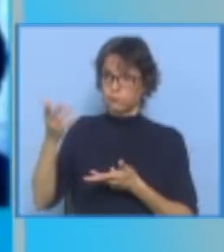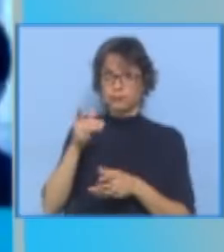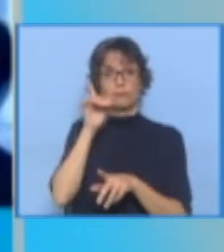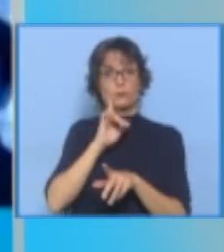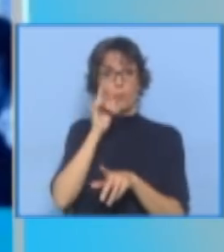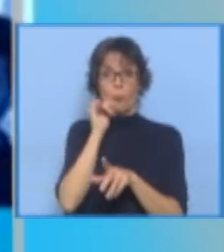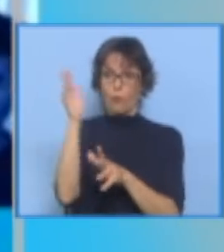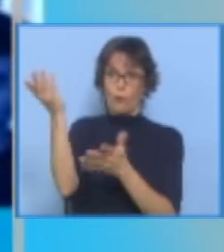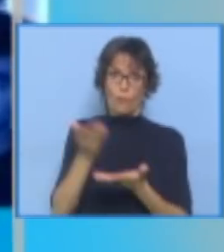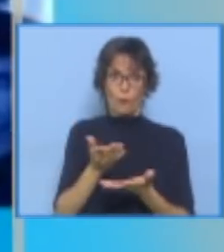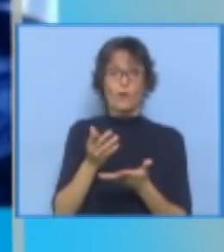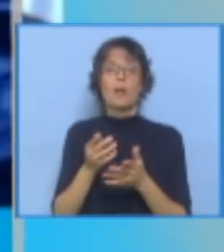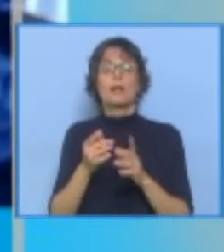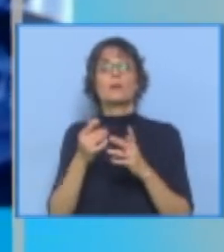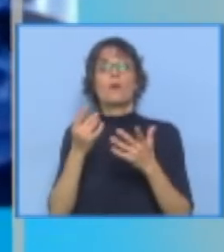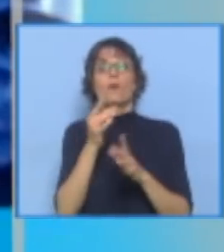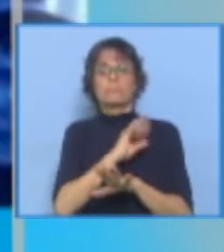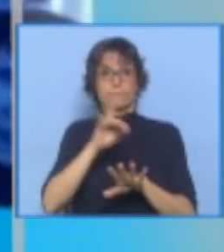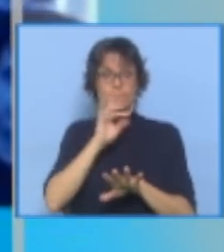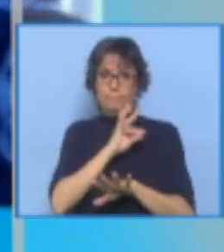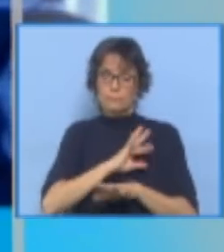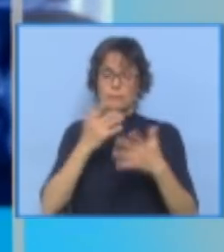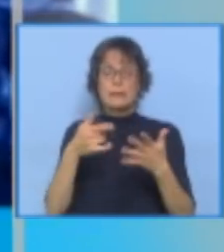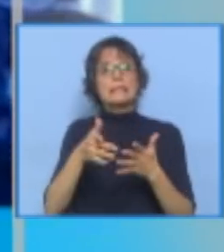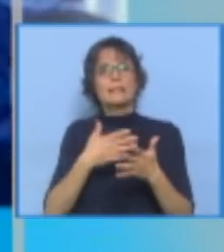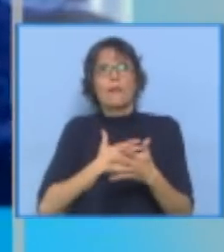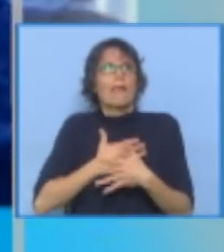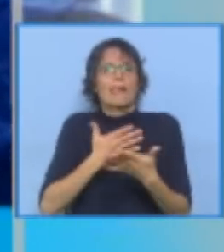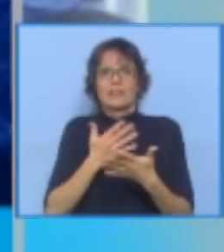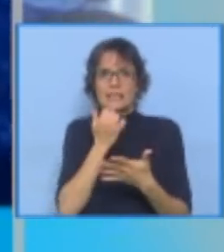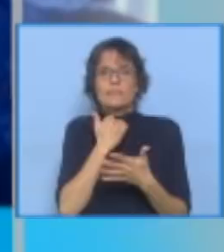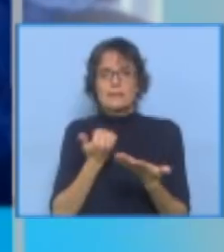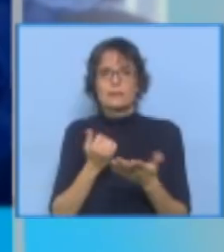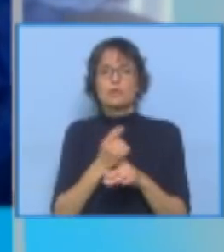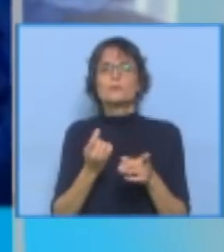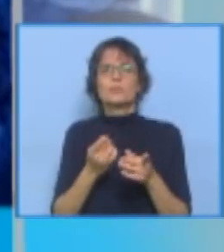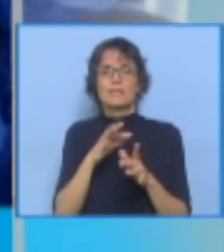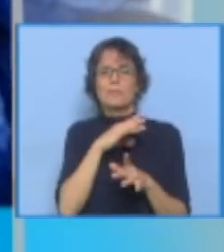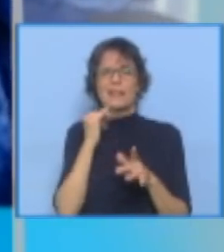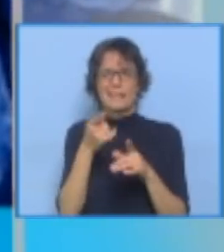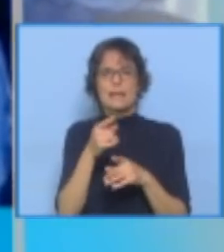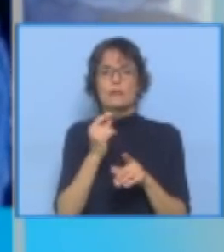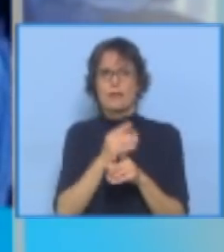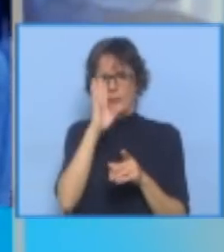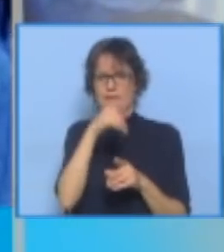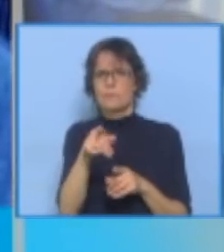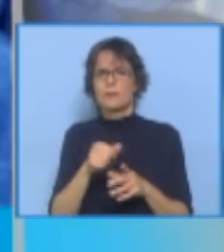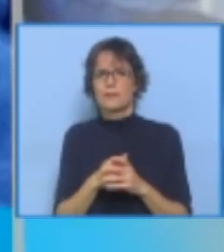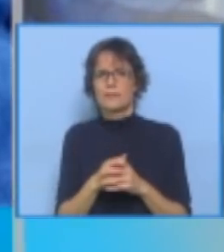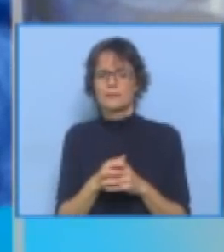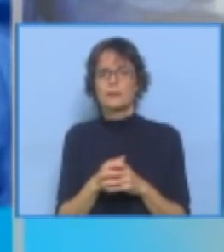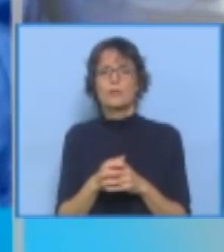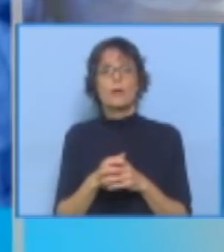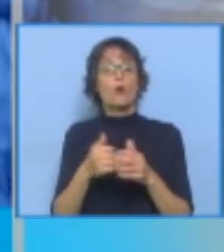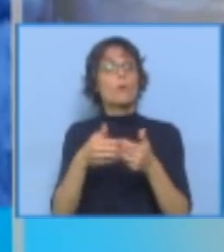homens, senhoras e senhores, e eu estou muito contente porque aconteceu uma coisa engraçada. Sabe o que foi, Paulo? Diga-me. Todas